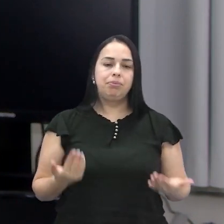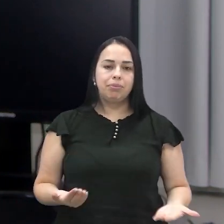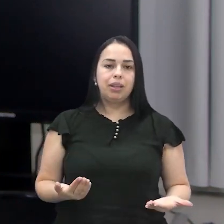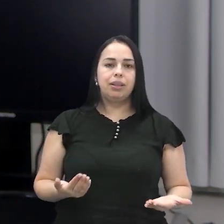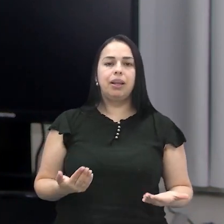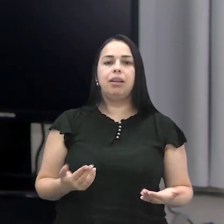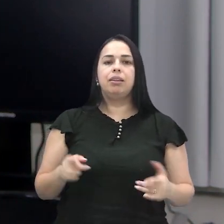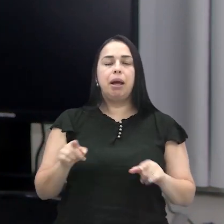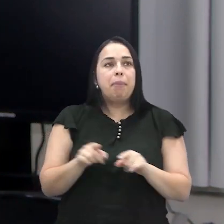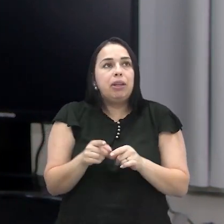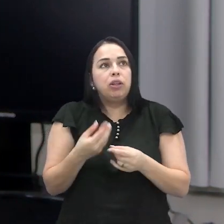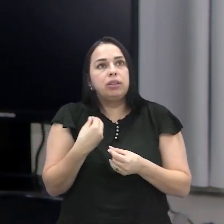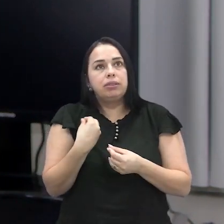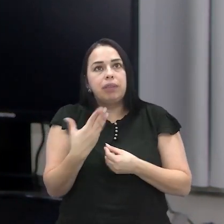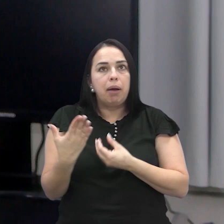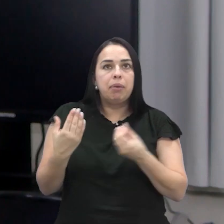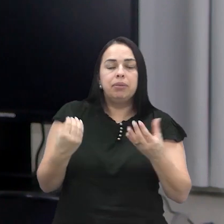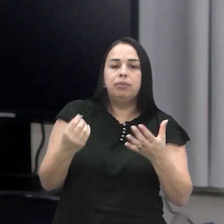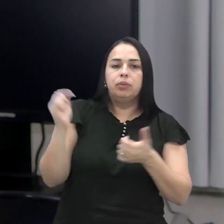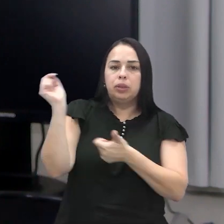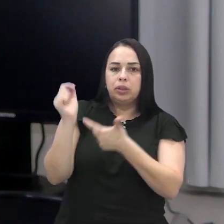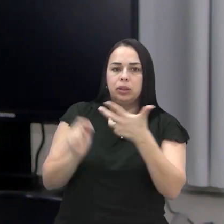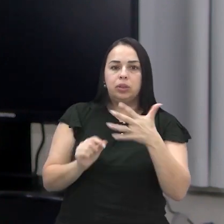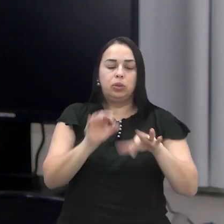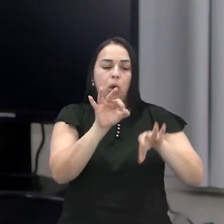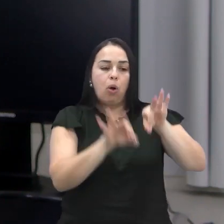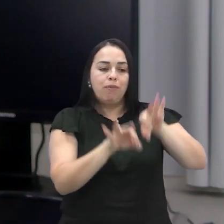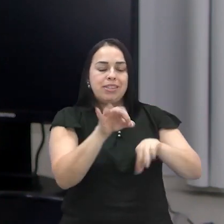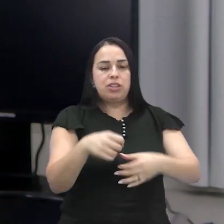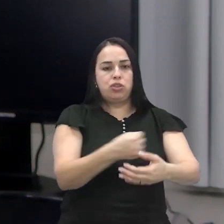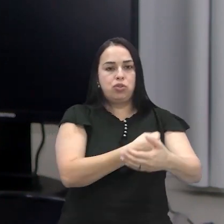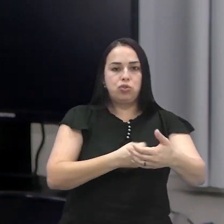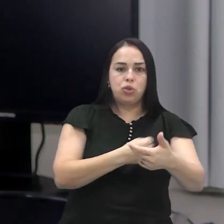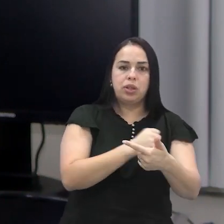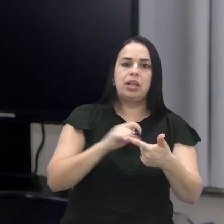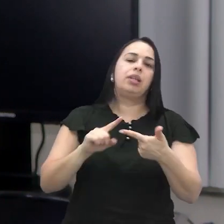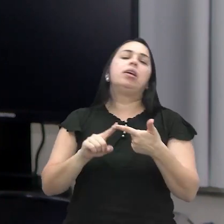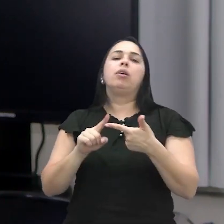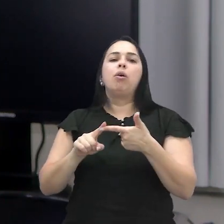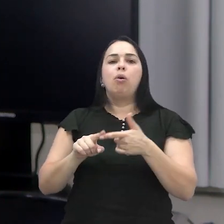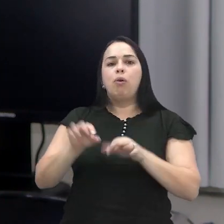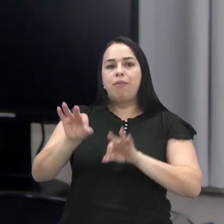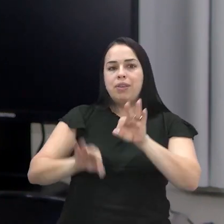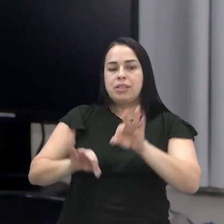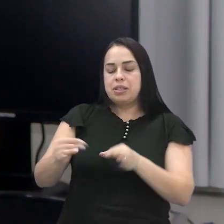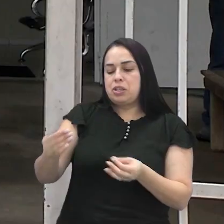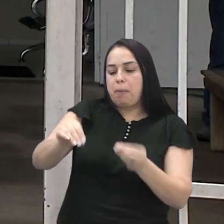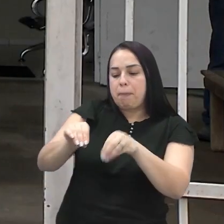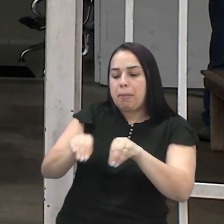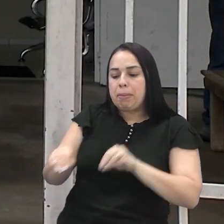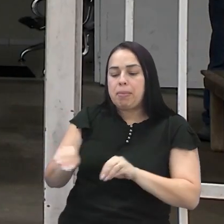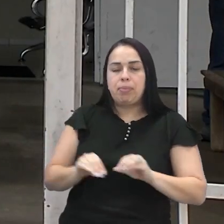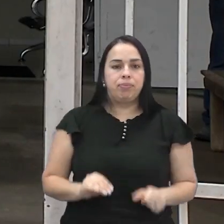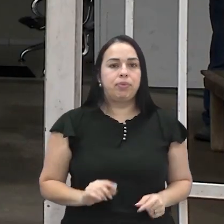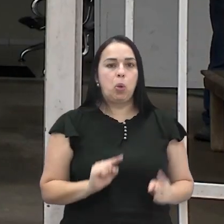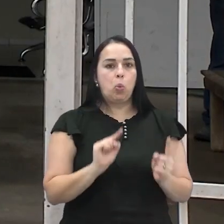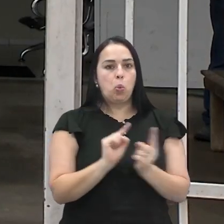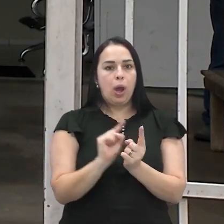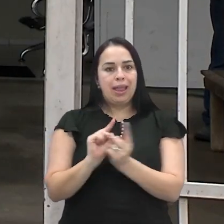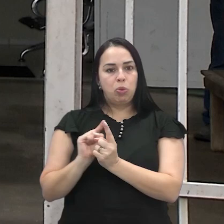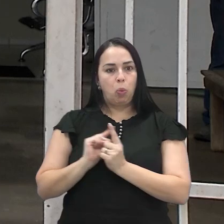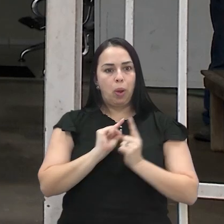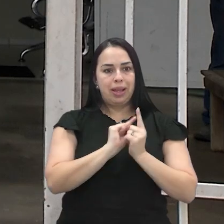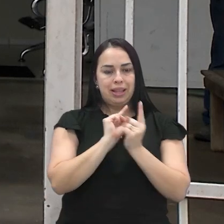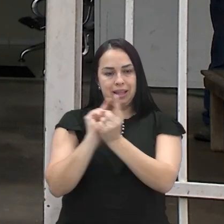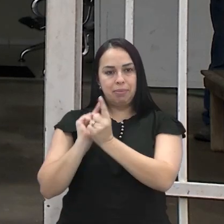os serviços que a gente oferta, temos oficina de culinária, oficina de mosaico. O número de atendimentos